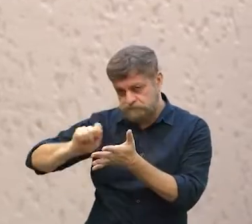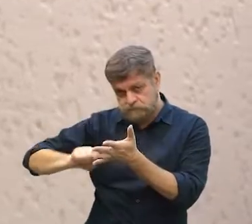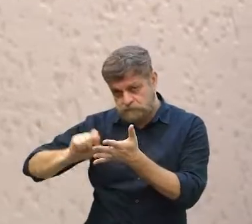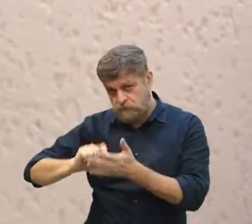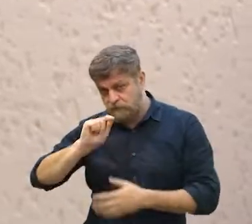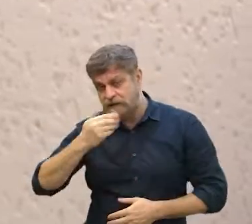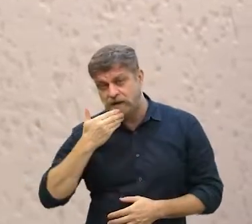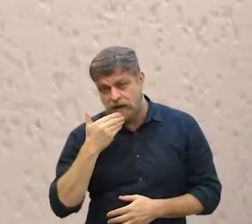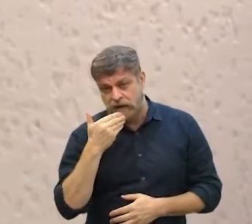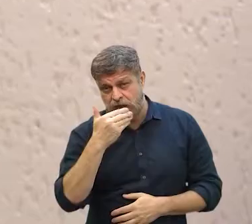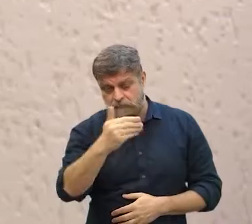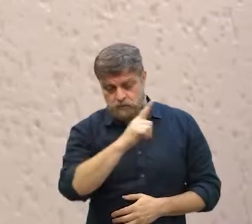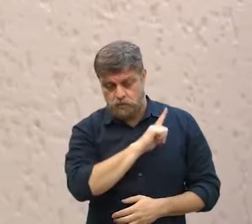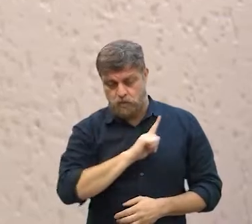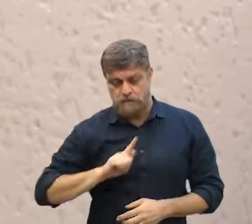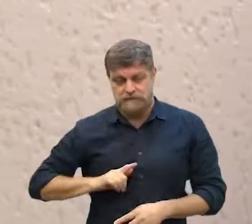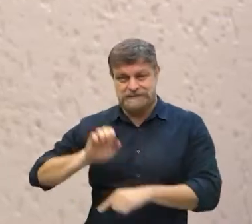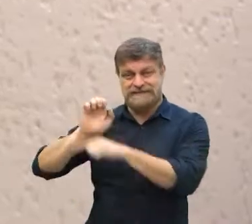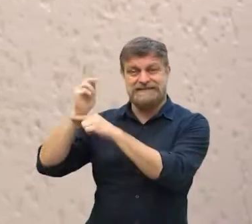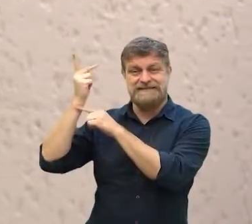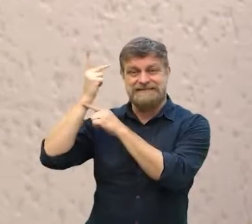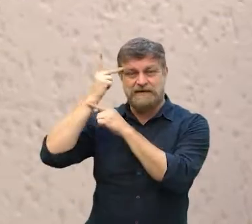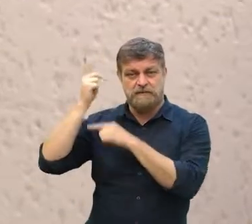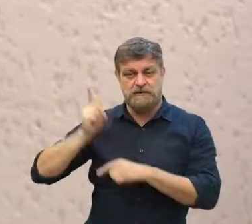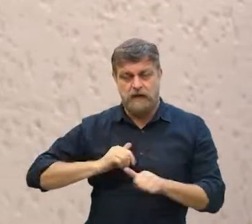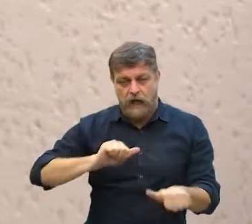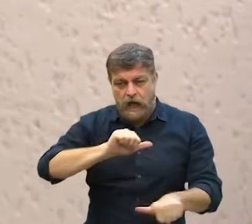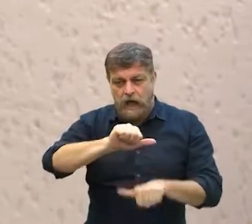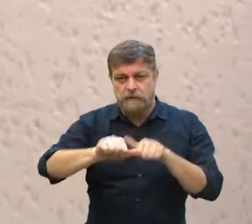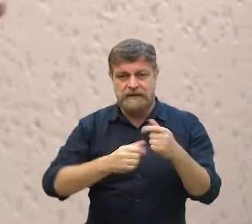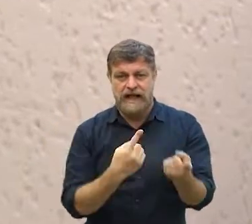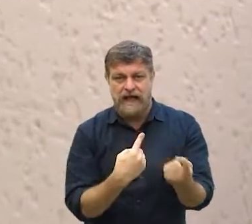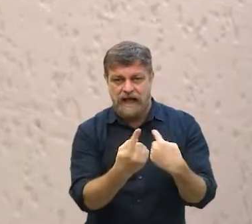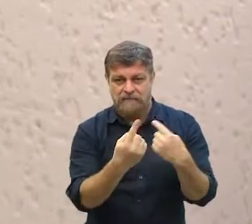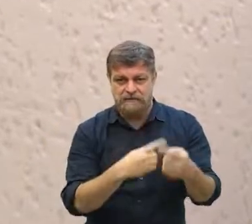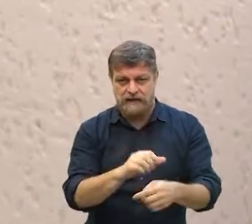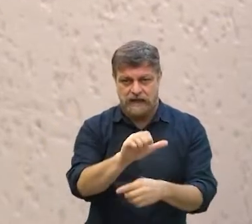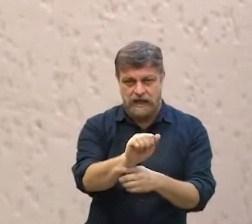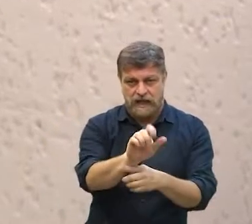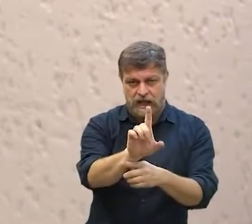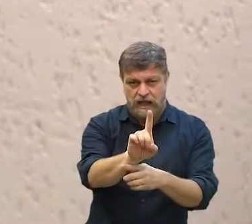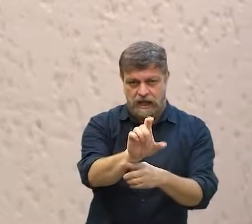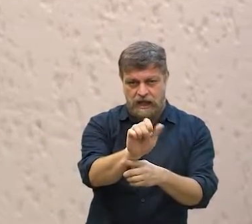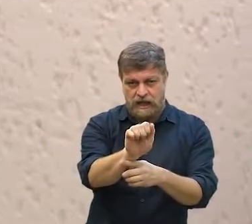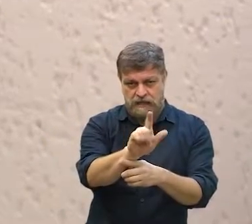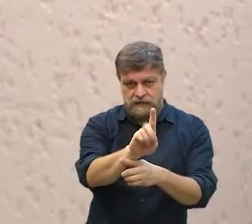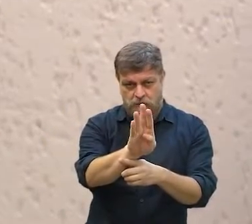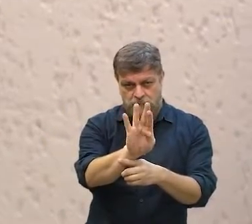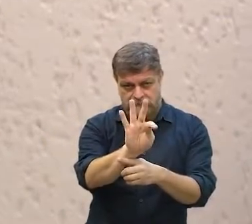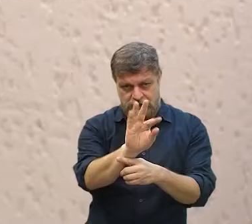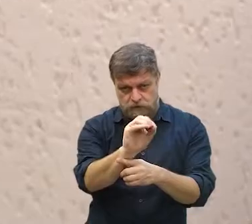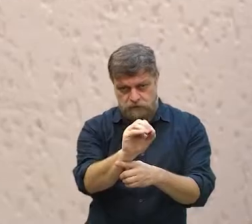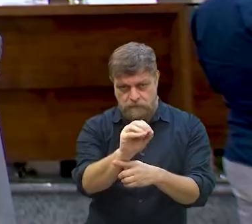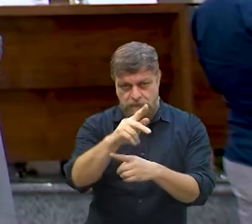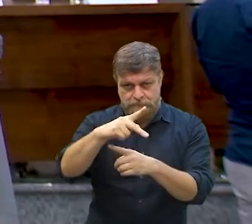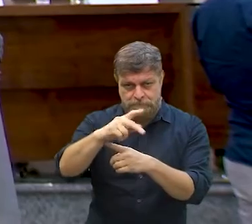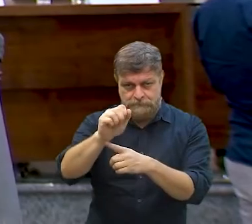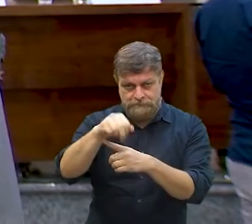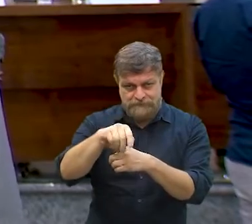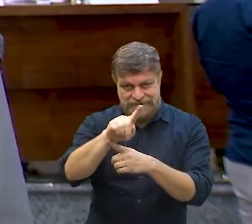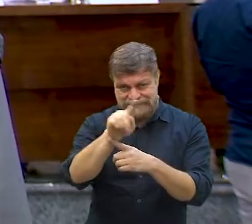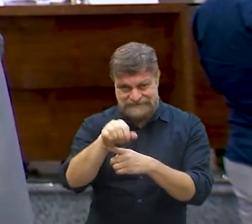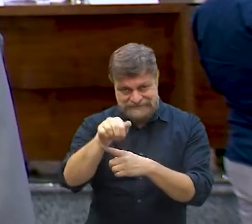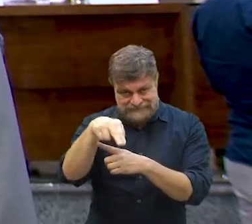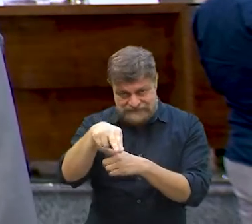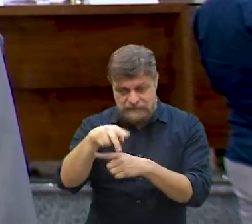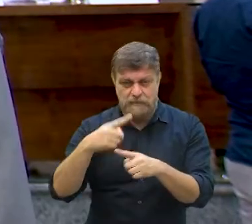vereador Eduardo Magoga de Campinas, que solicita ao governo do estado a reclassificação da rodovia Adalberto Panzan. E